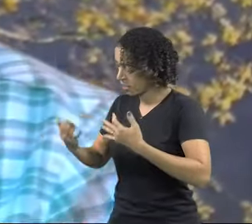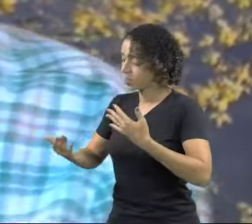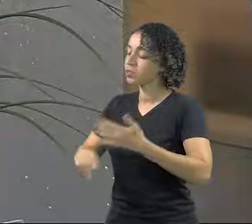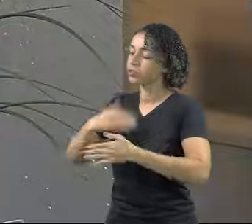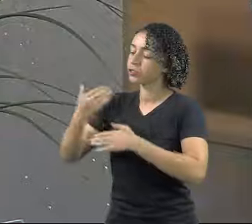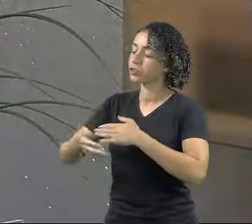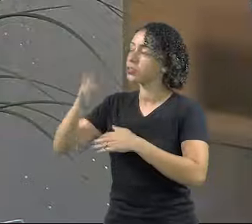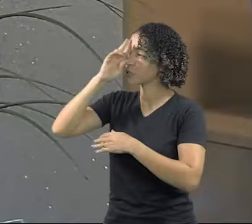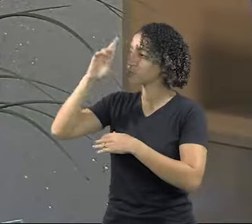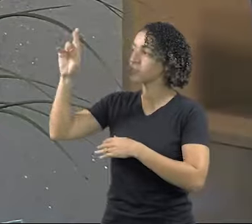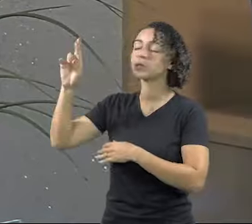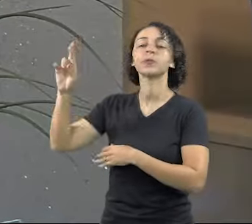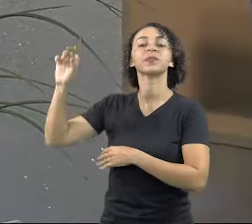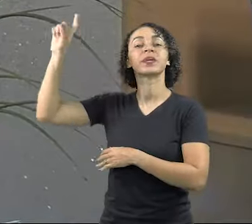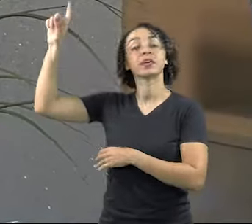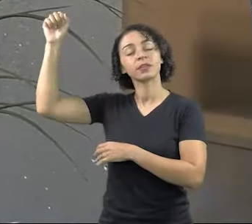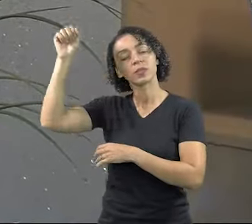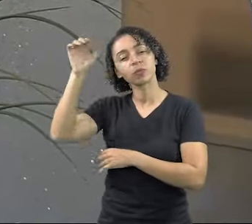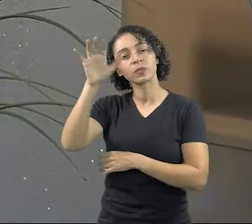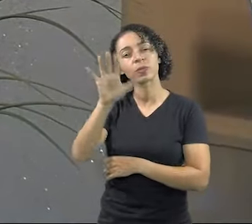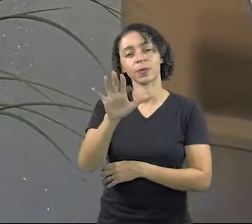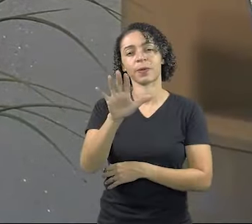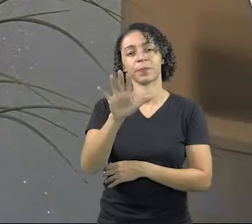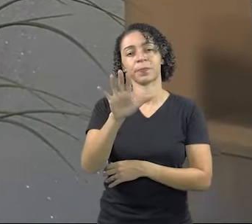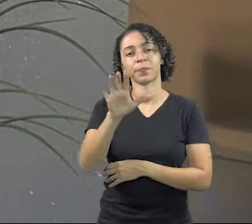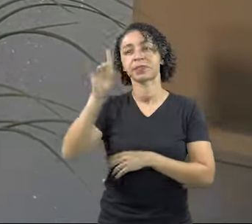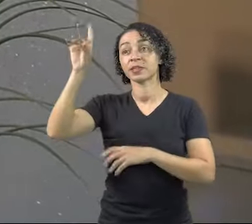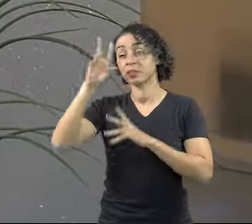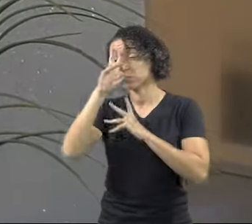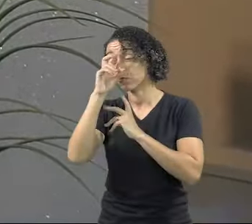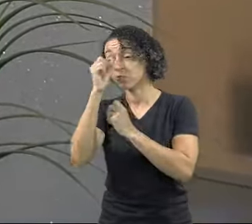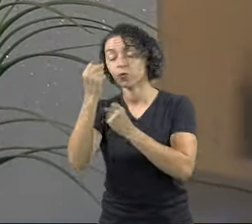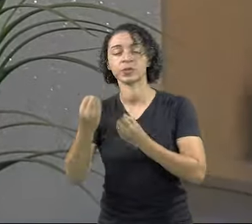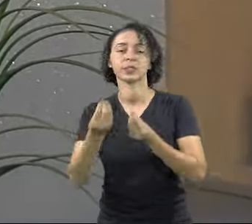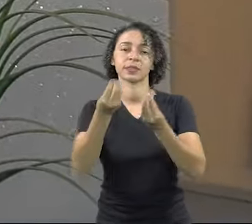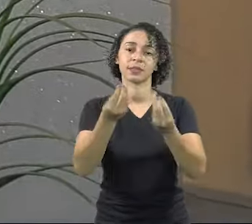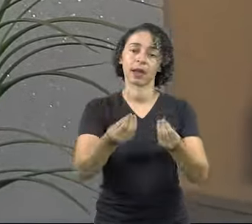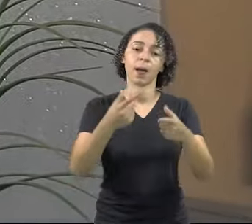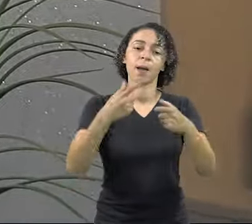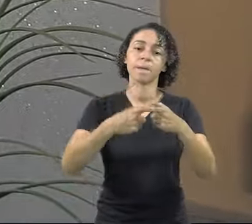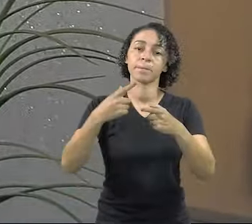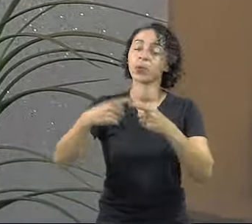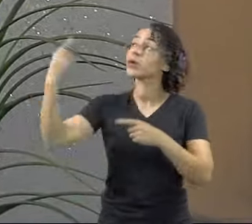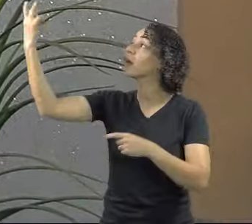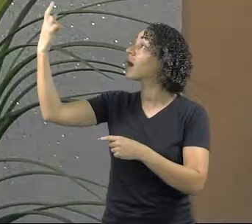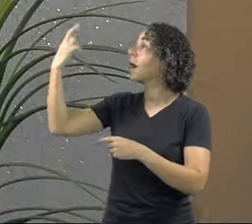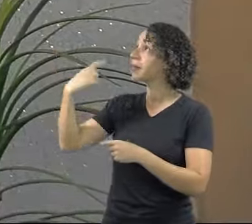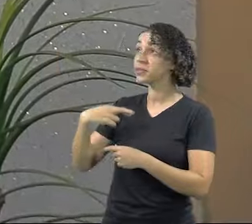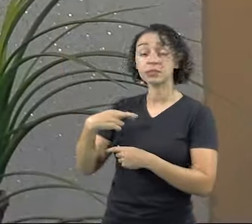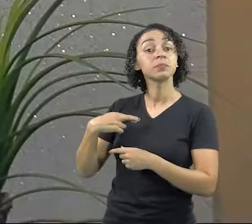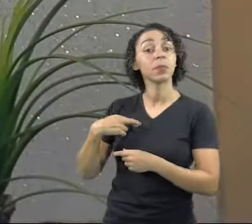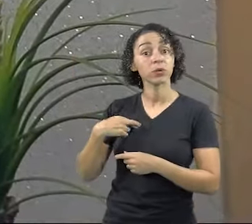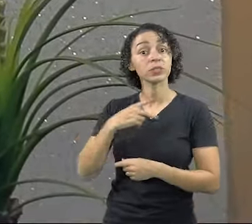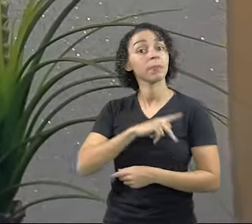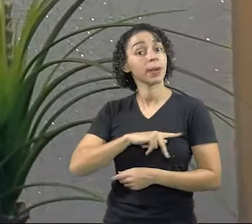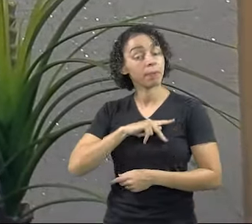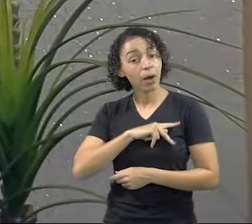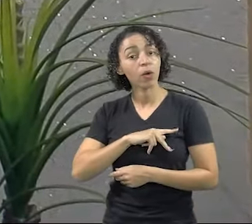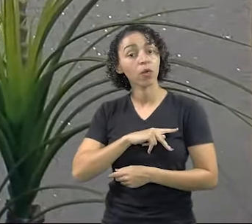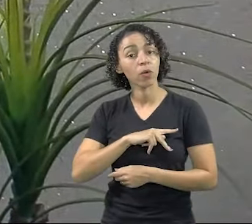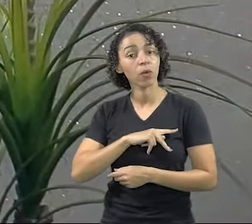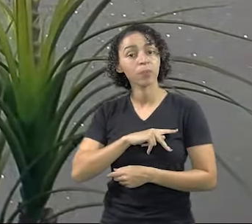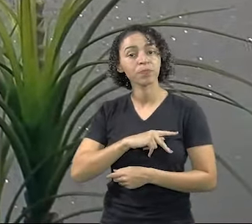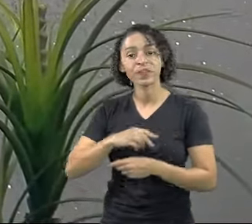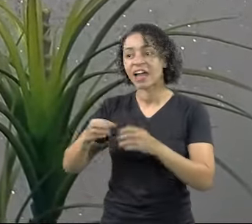Deus que Deus te ilumine que Deus te fortaleça porque foi essa a resposta do apóstolo pro apóstolo